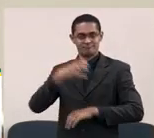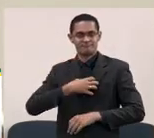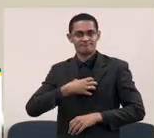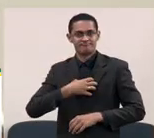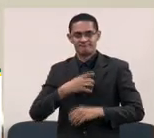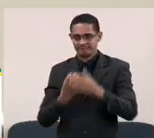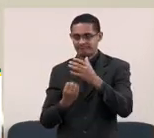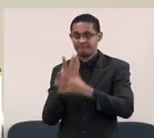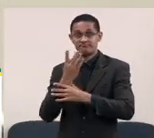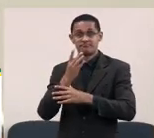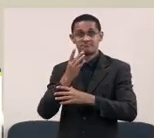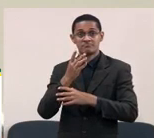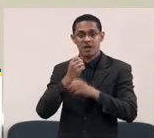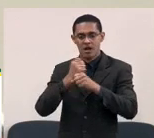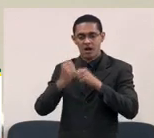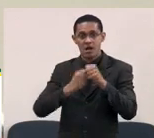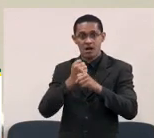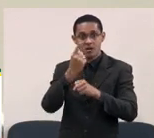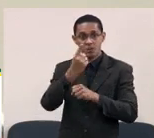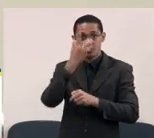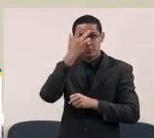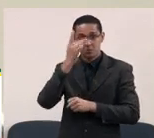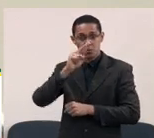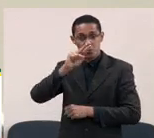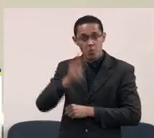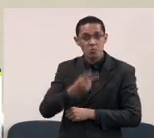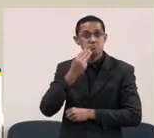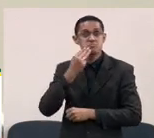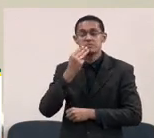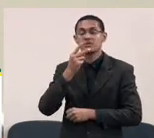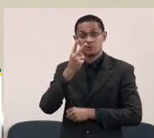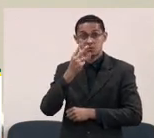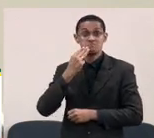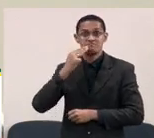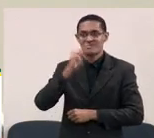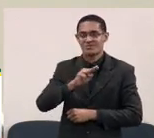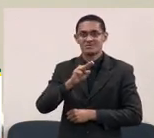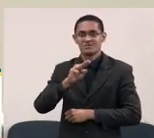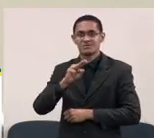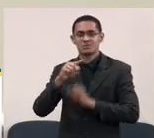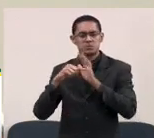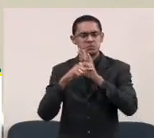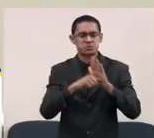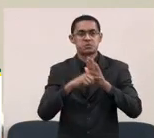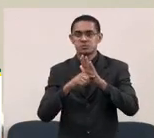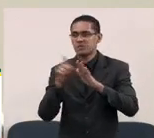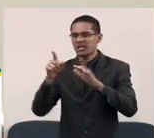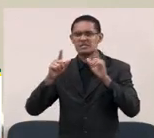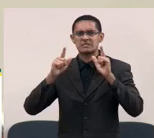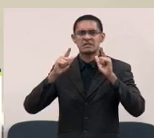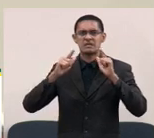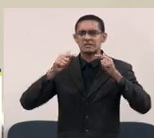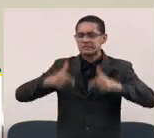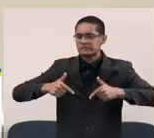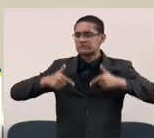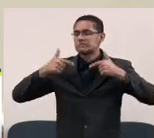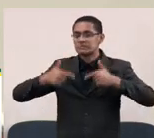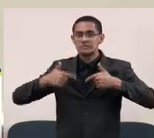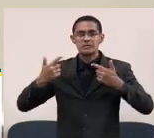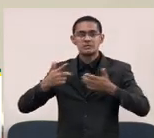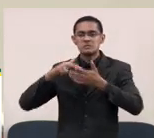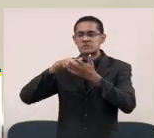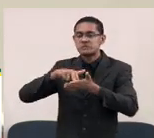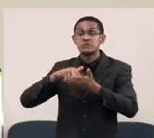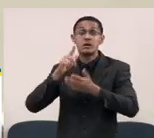2 milhões de pessoas por ano. É um hospital monstruoso que ela deixou. Lutou e conseguiu deixar